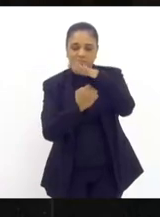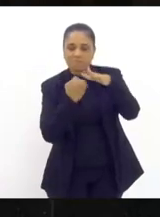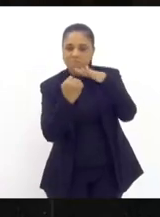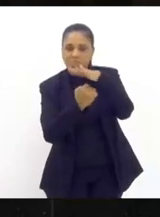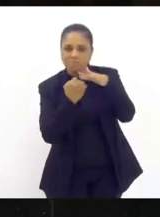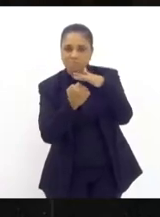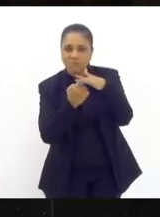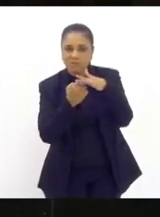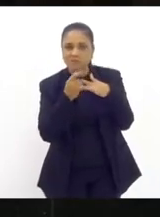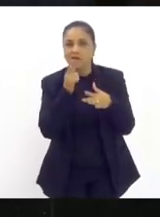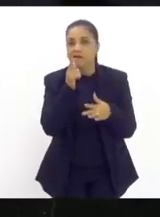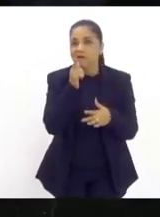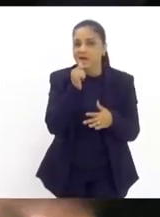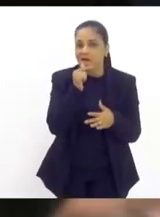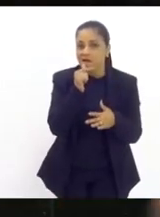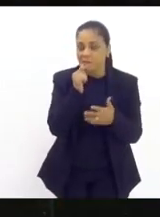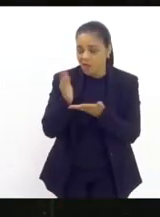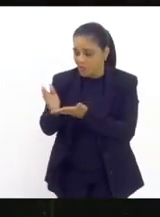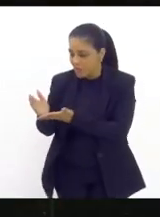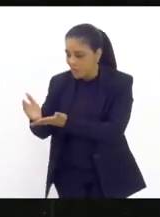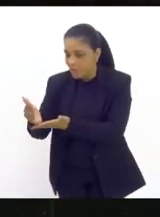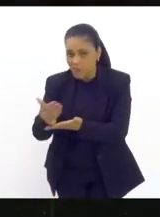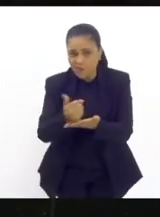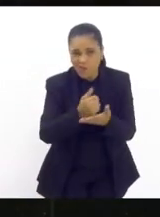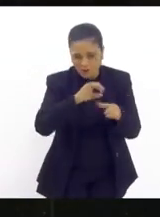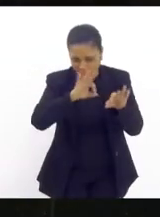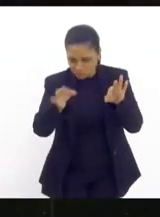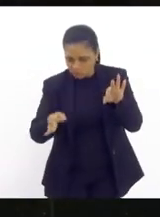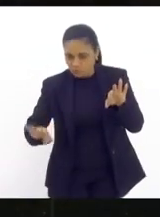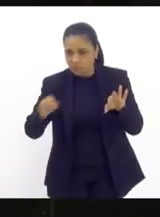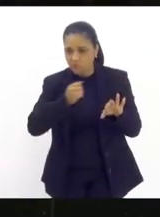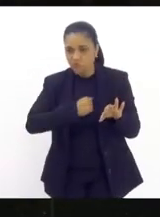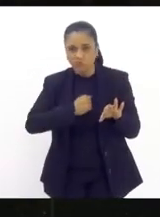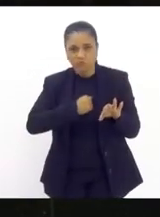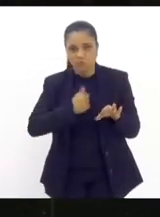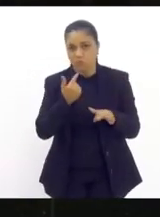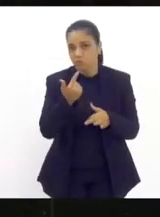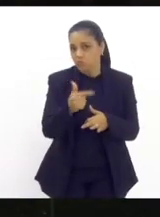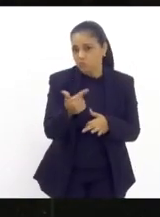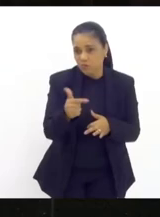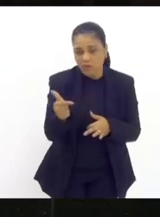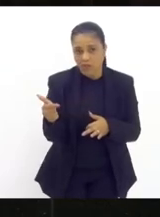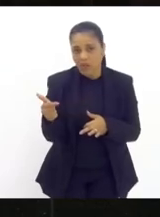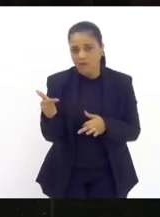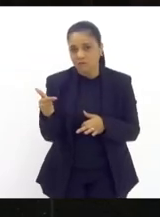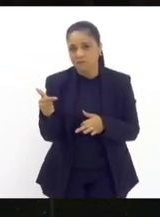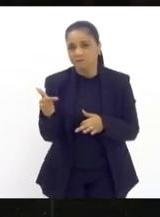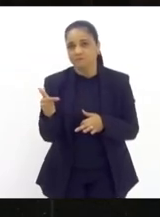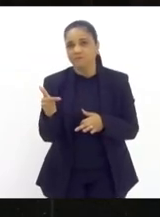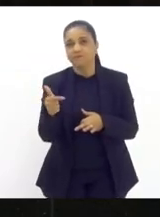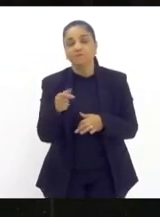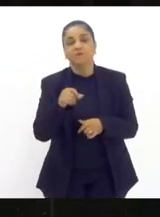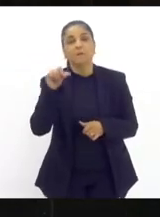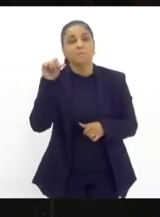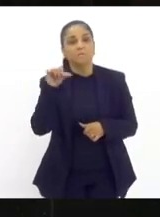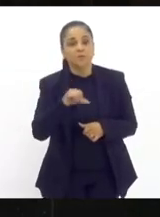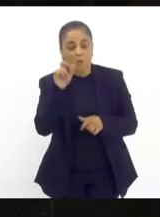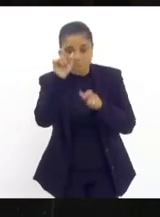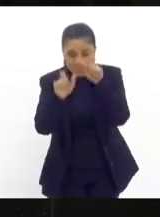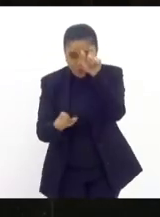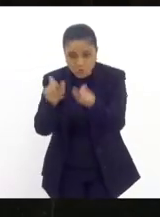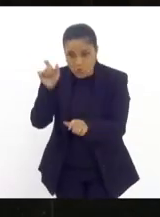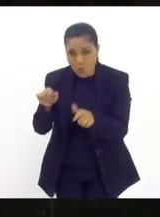recolhem esgoto das casas das pessoas e pior ainda são as pessoas mais